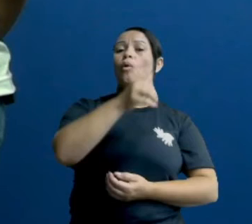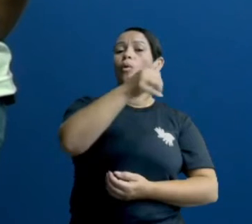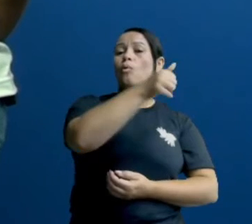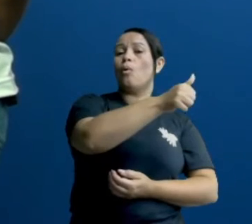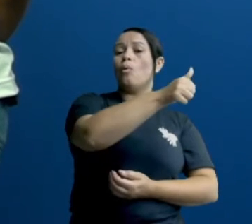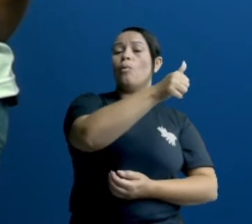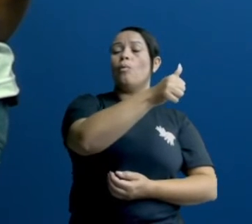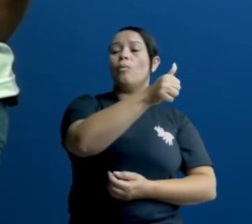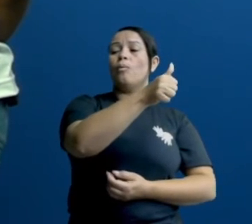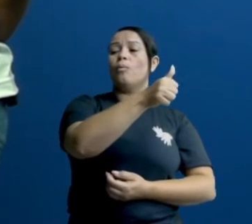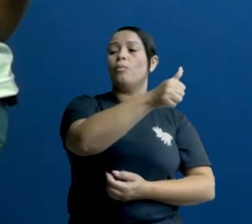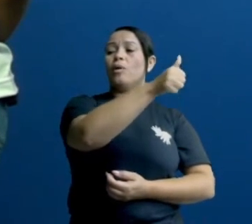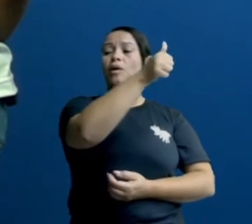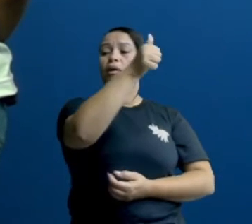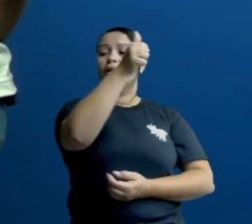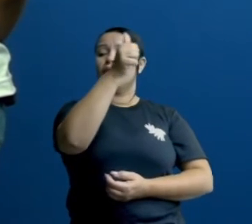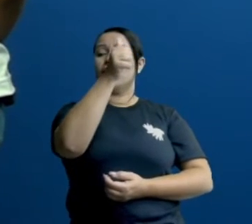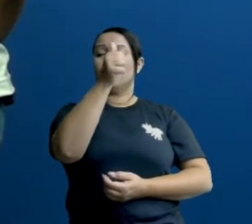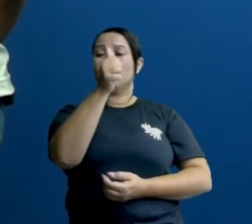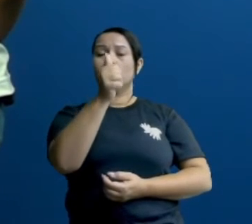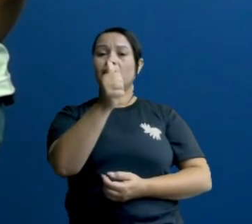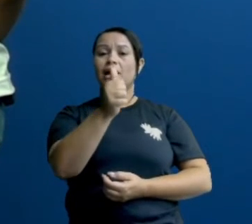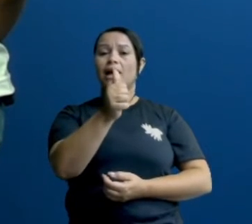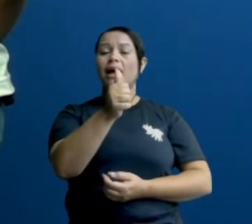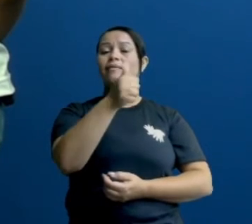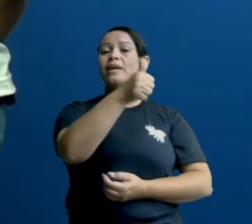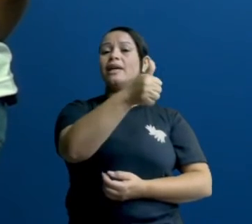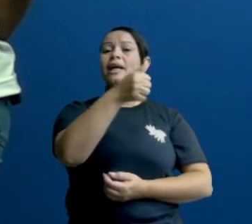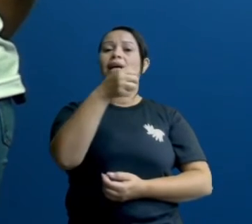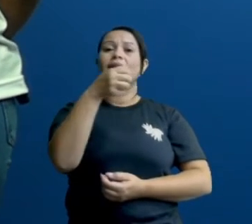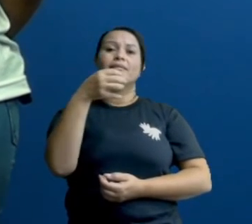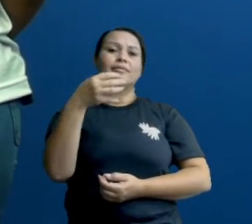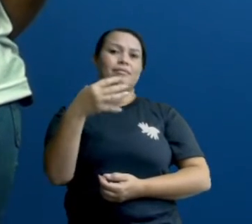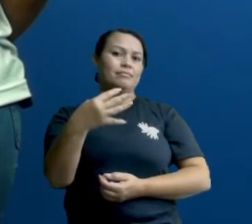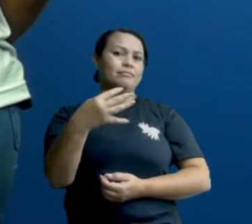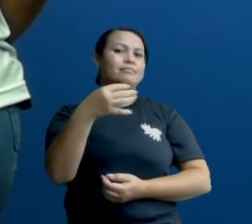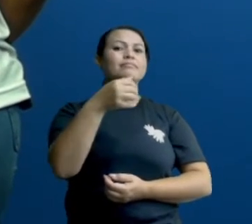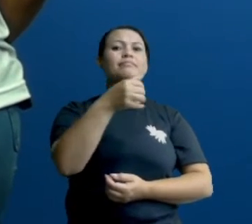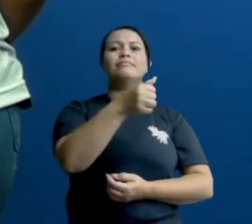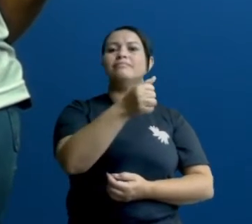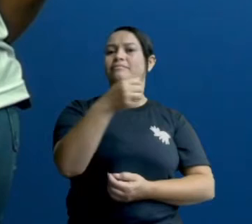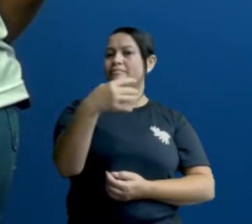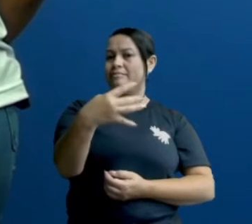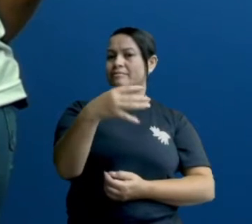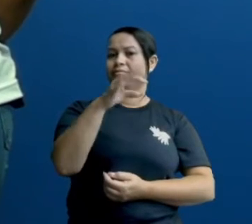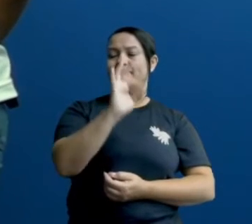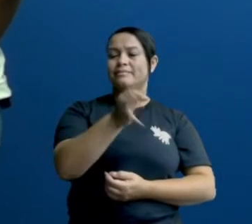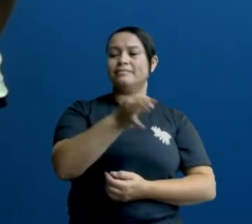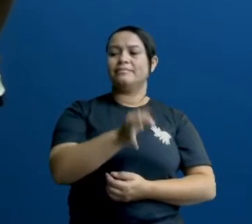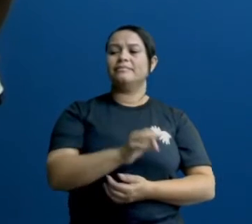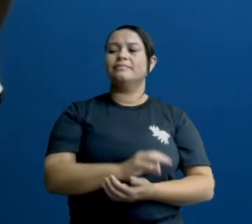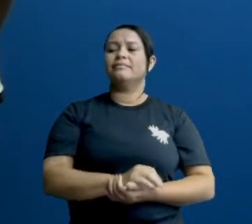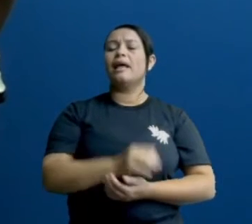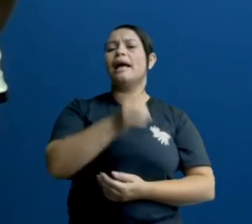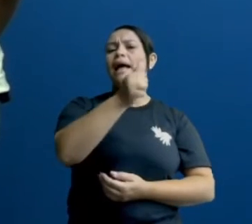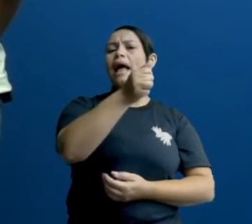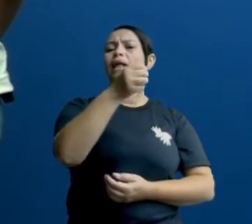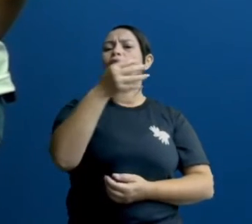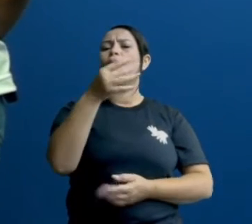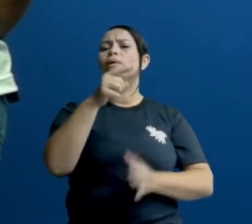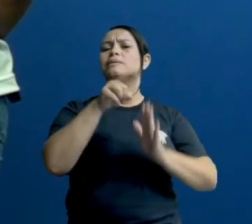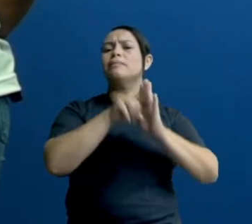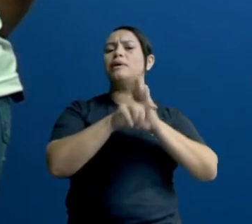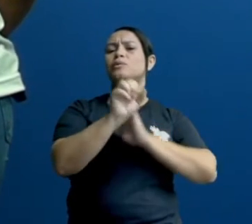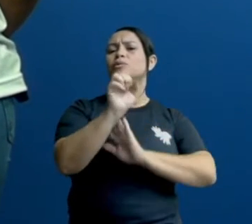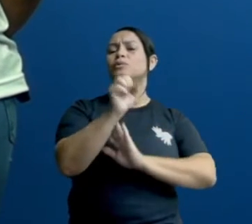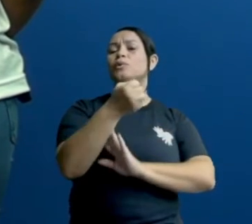vou acrescentar, certo? 1 que eu retirei na casa da centena e vou ficar com 14. 14